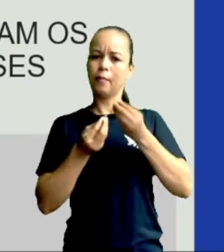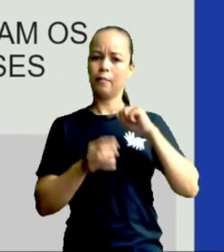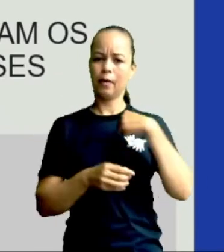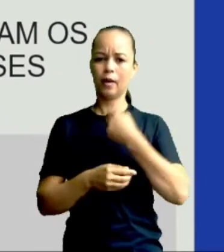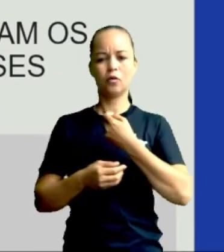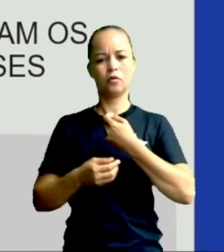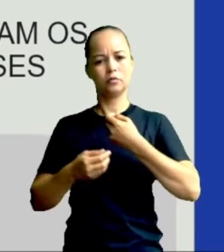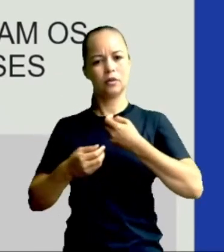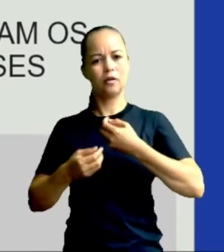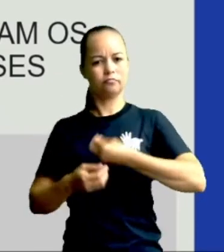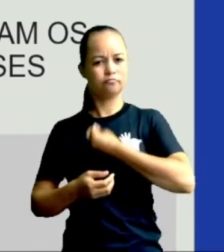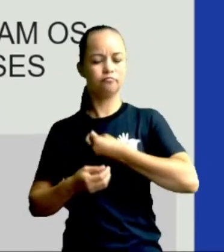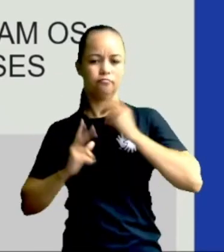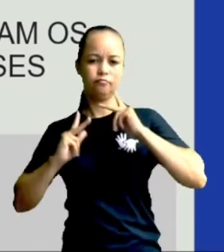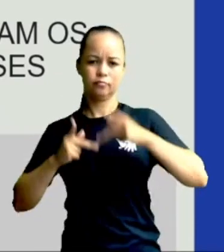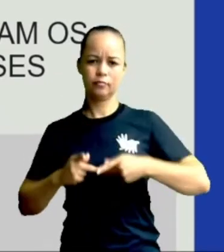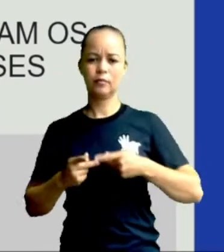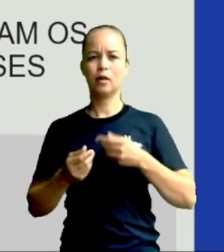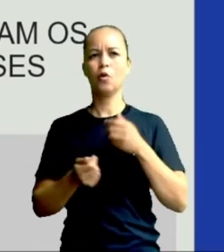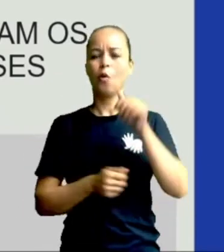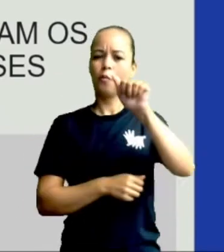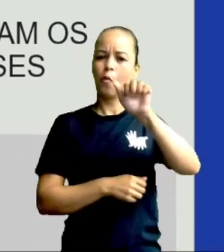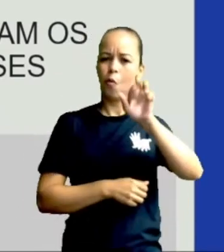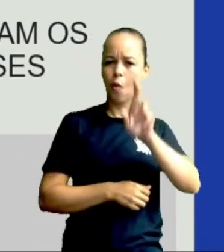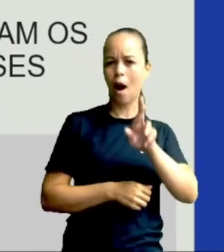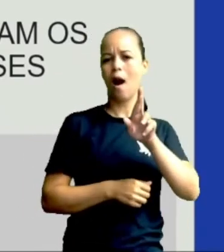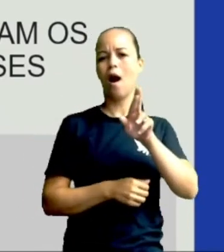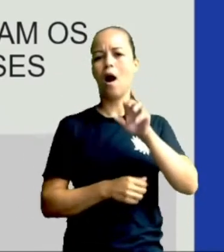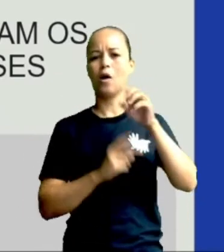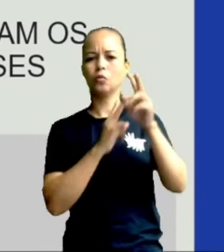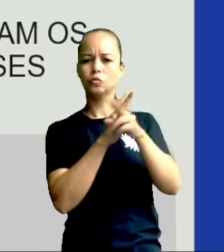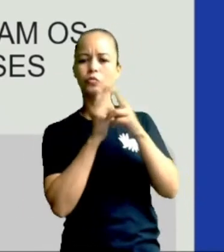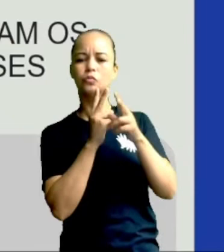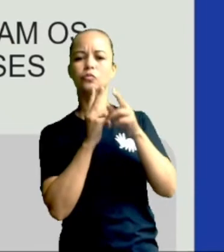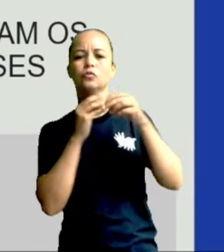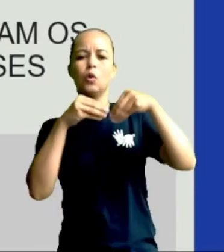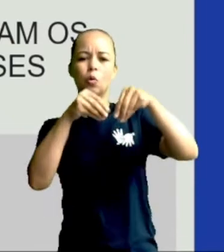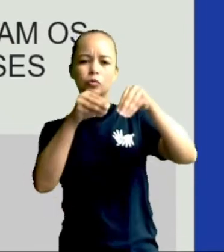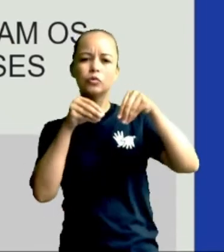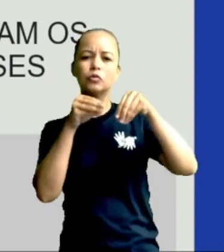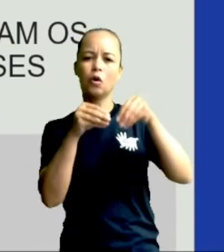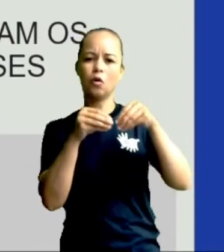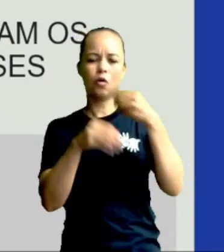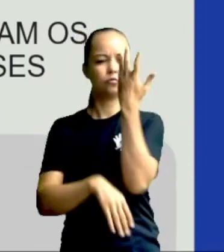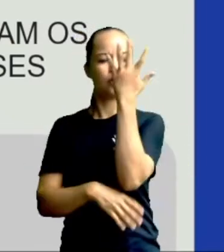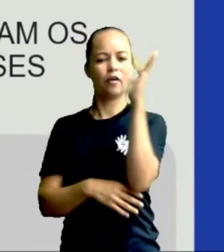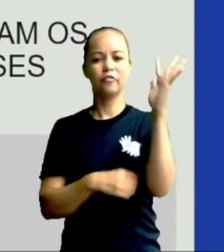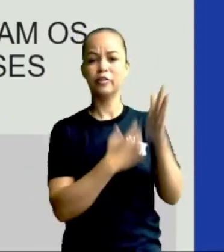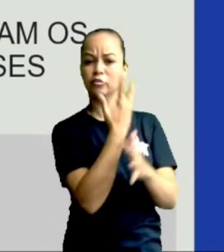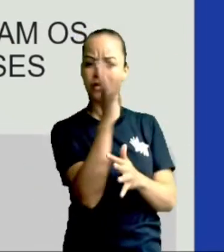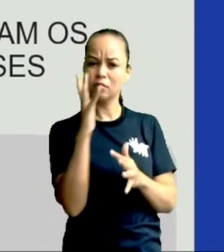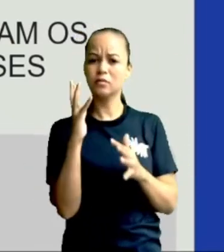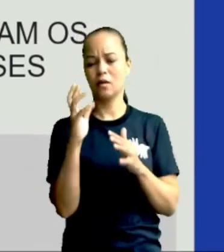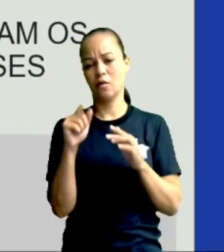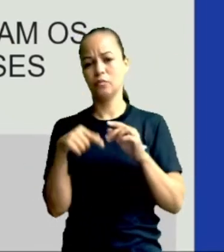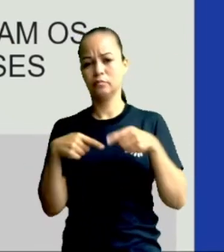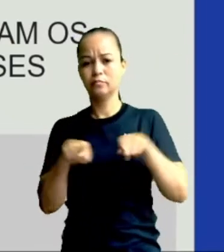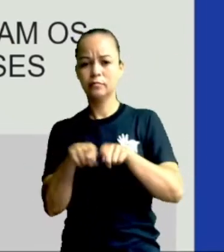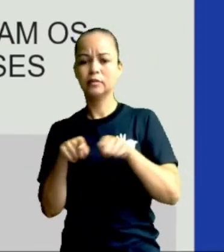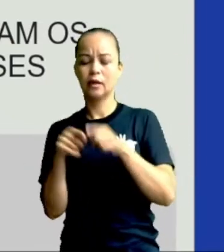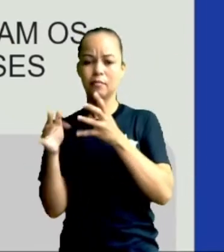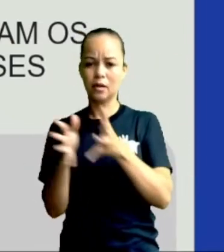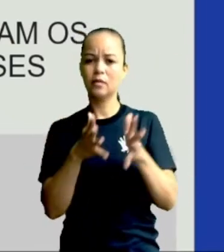a água, o ar, o solo, a vegetação, que também são recursos que servem